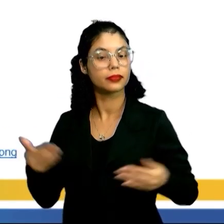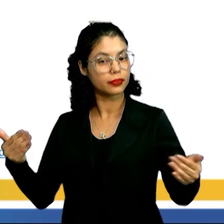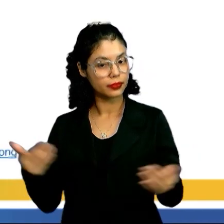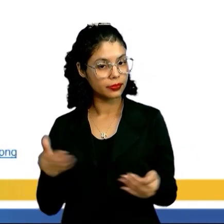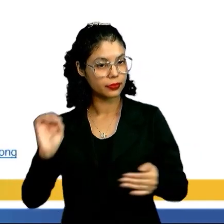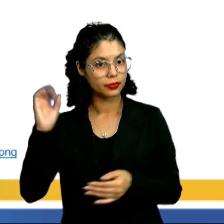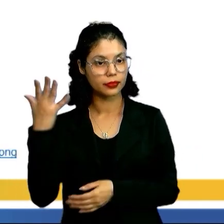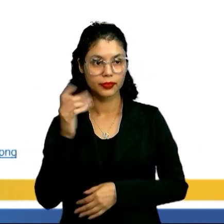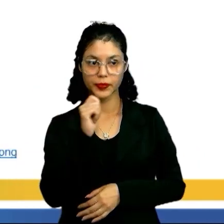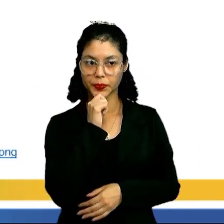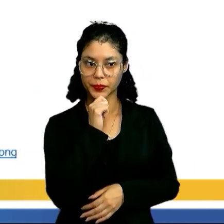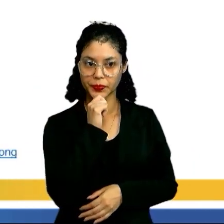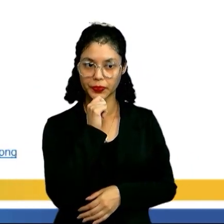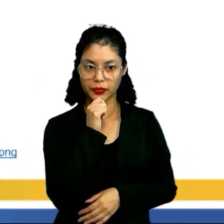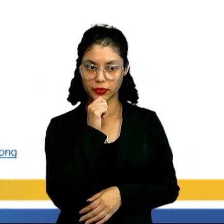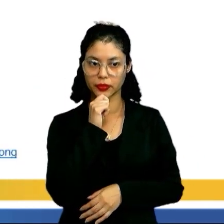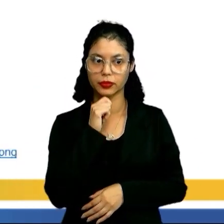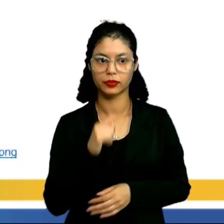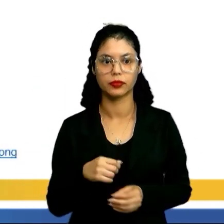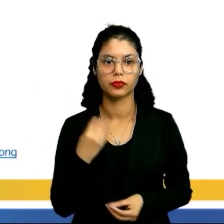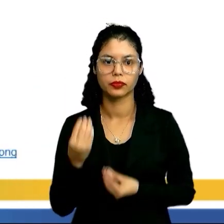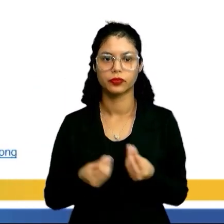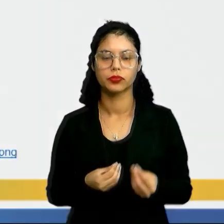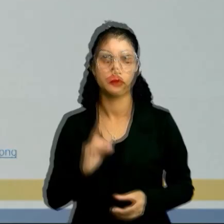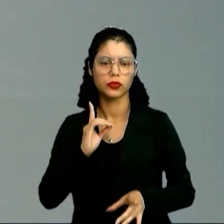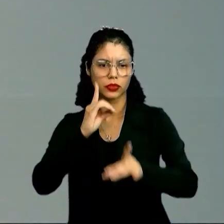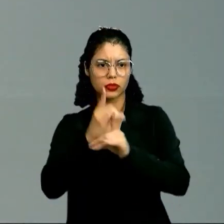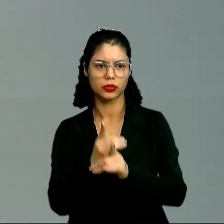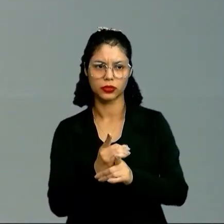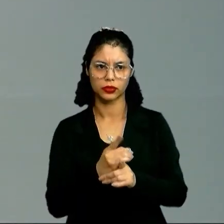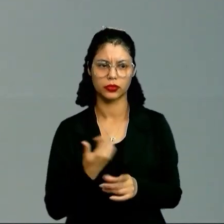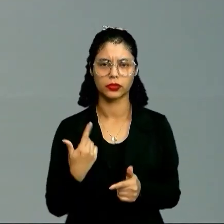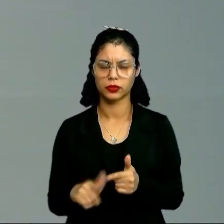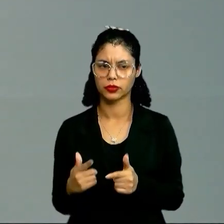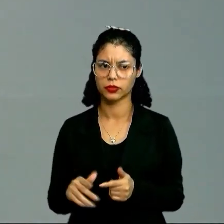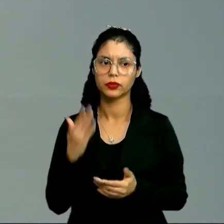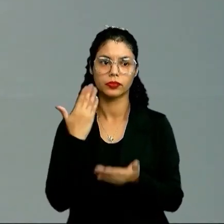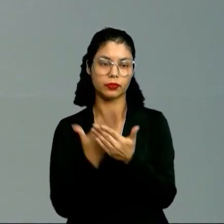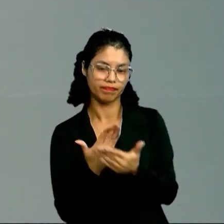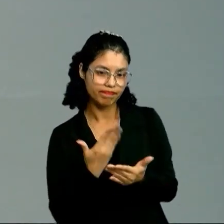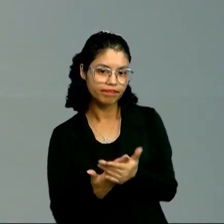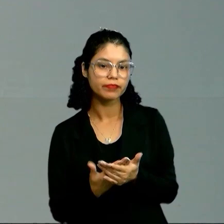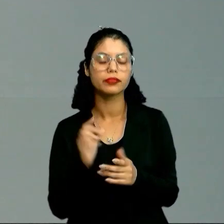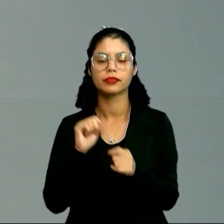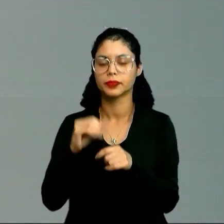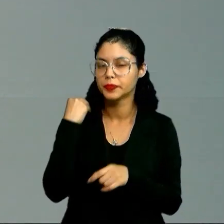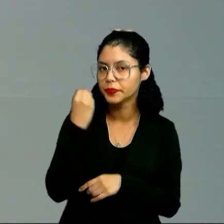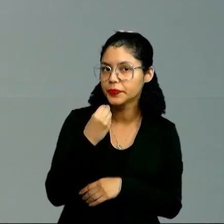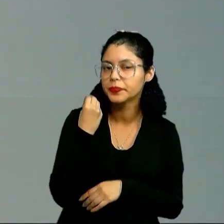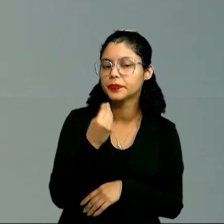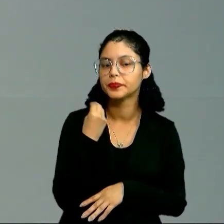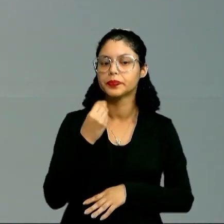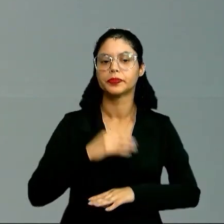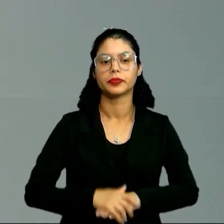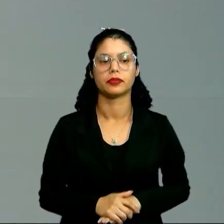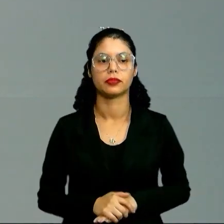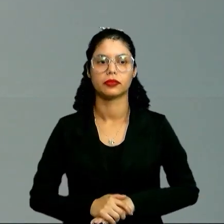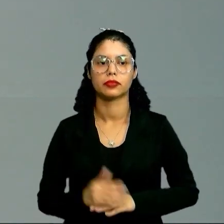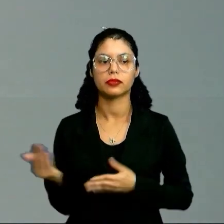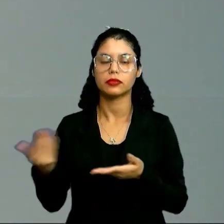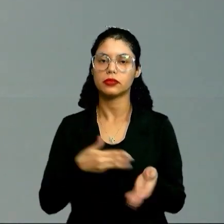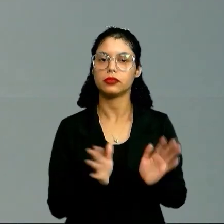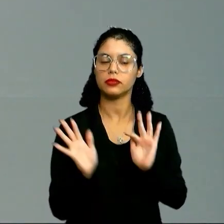Acontece, pessoal, que antes, como é que foi descoberta essas situações? Estudiosos fizeram experimentos, Então, eles